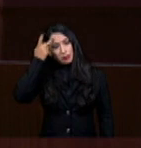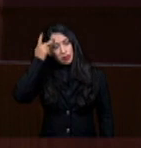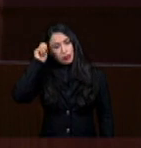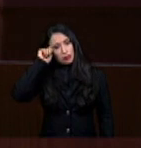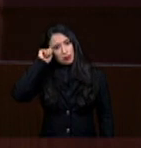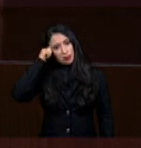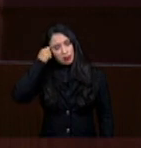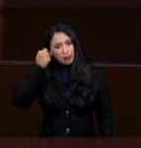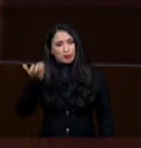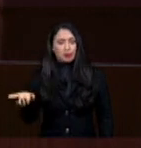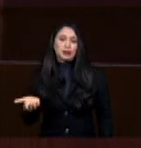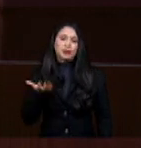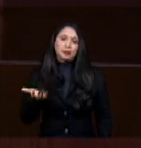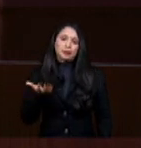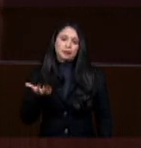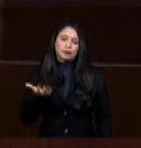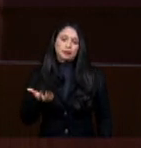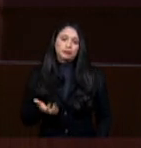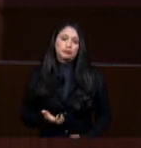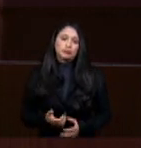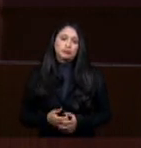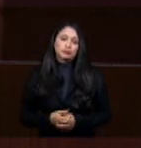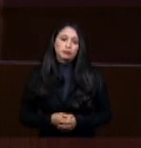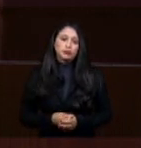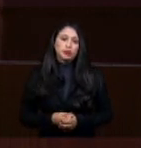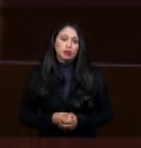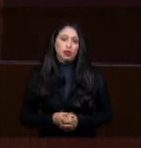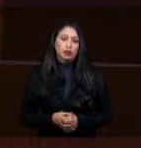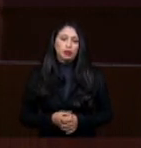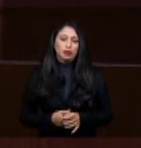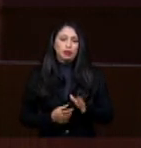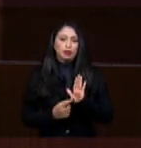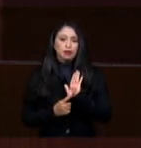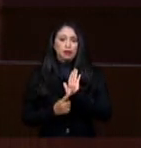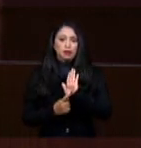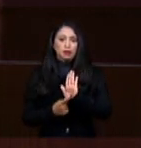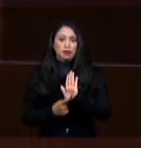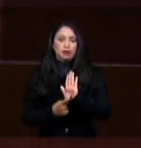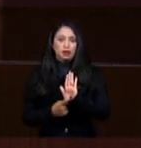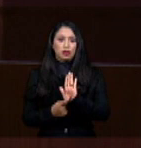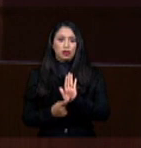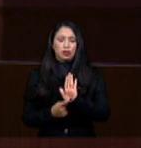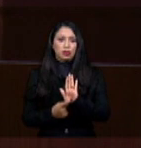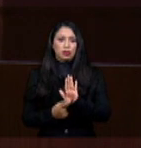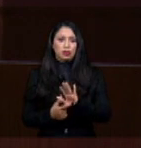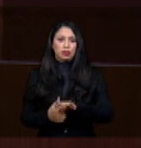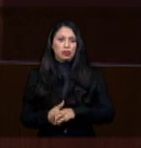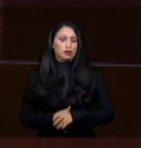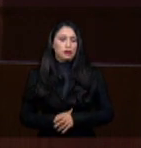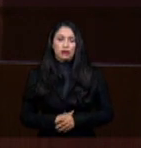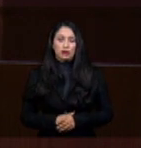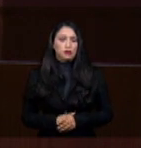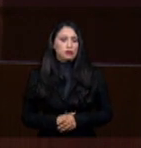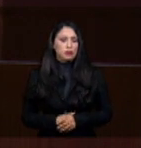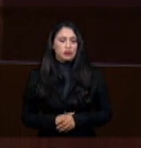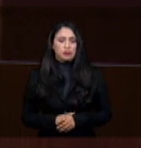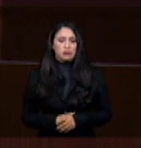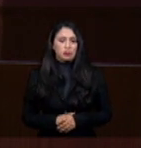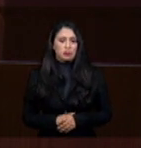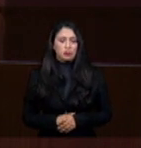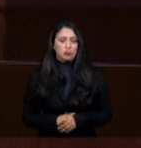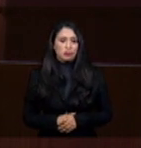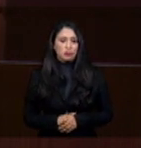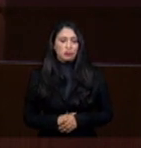e eu queria trazer uma uma dimensão de uma e a